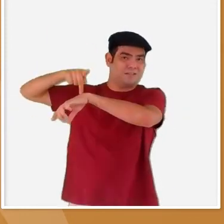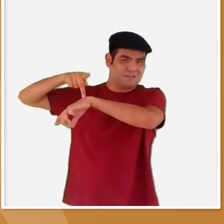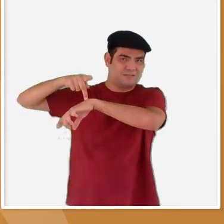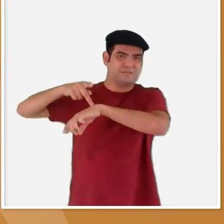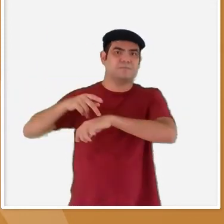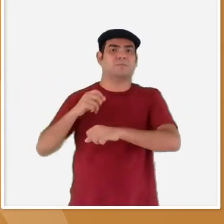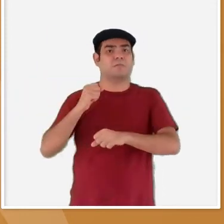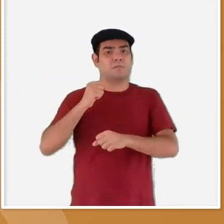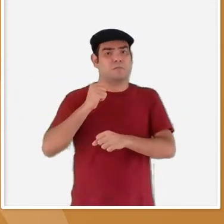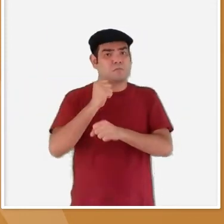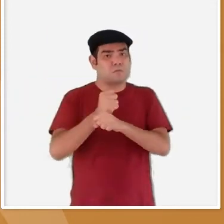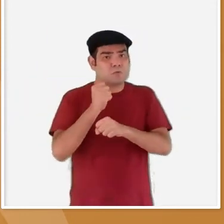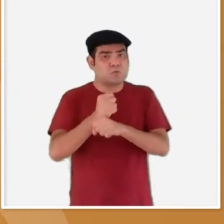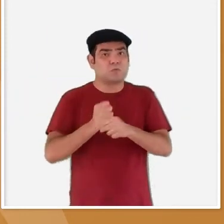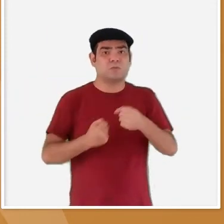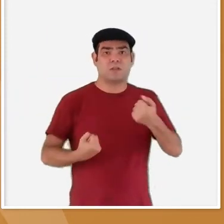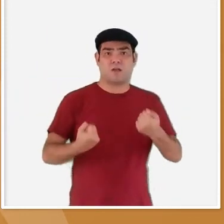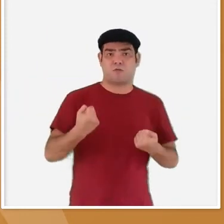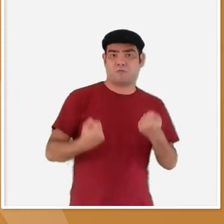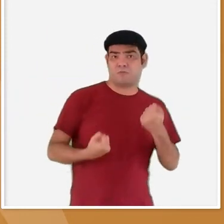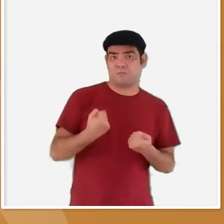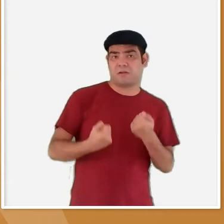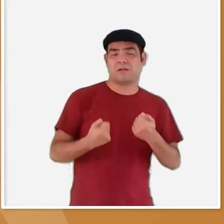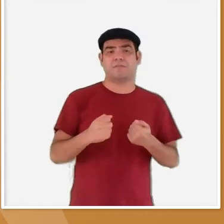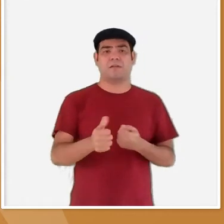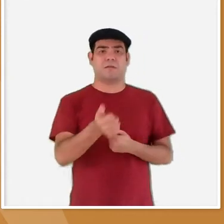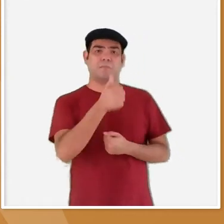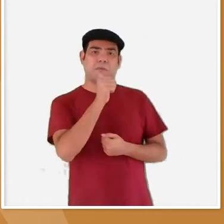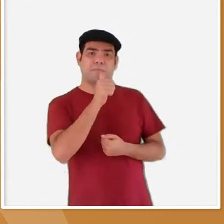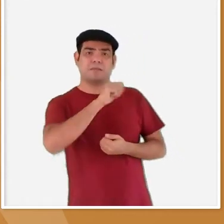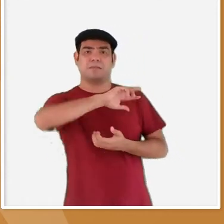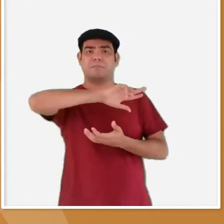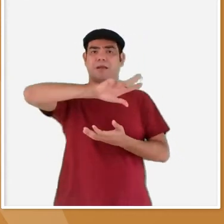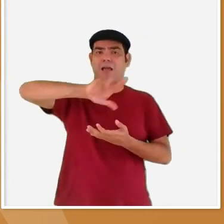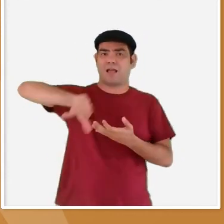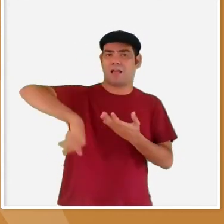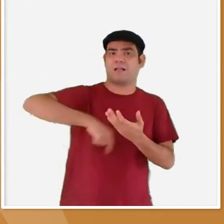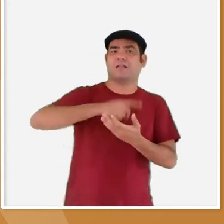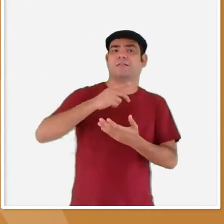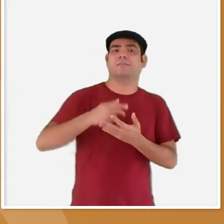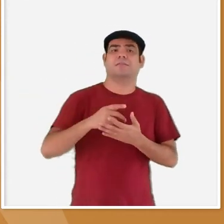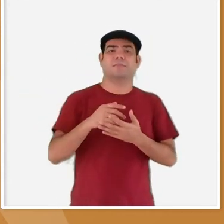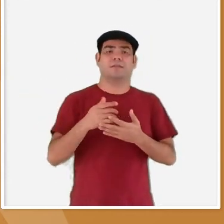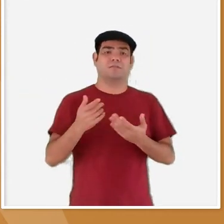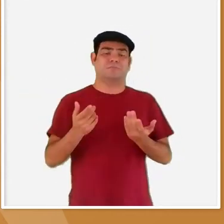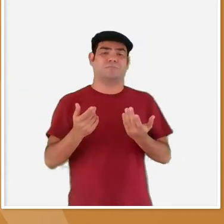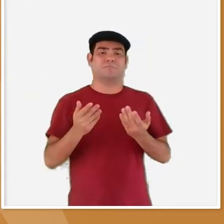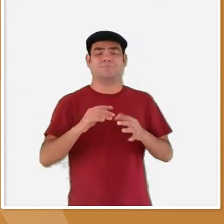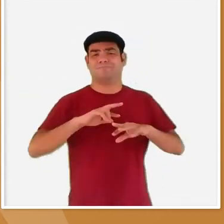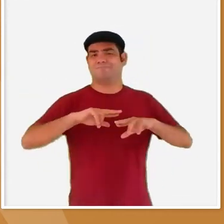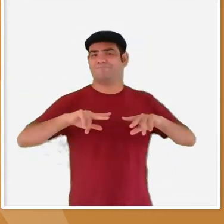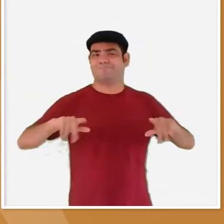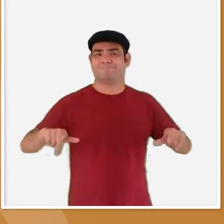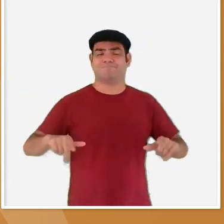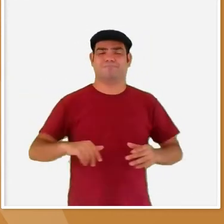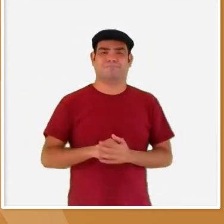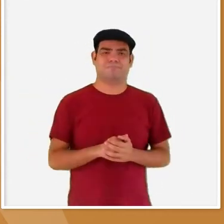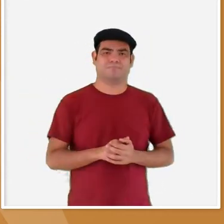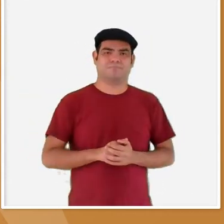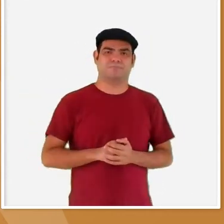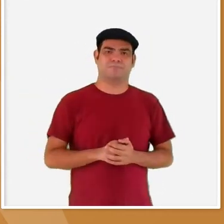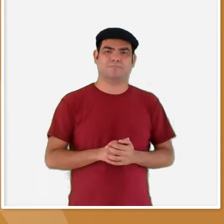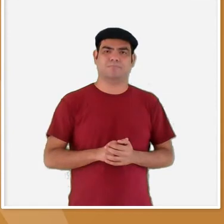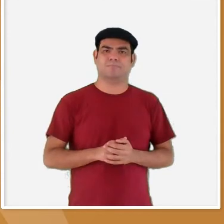automóveis, petroquímicos, bebidas, minérios e produtos eletrônicos, tá? Mas assim, a base da